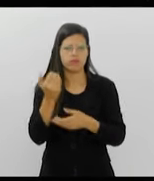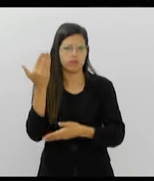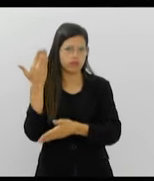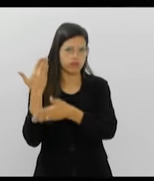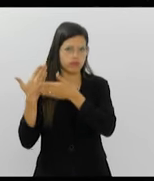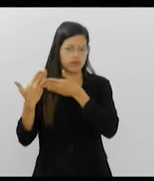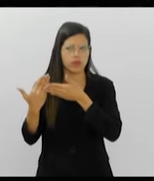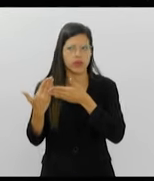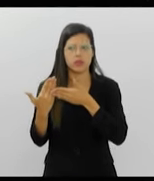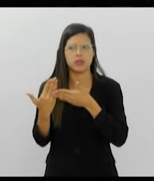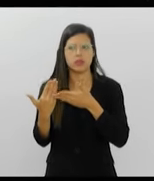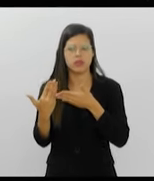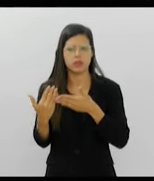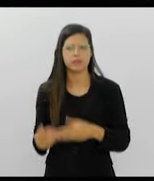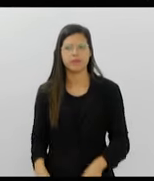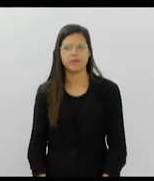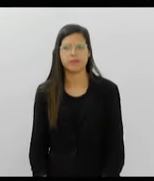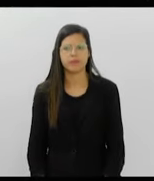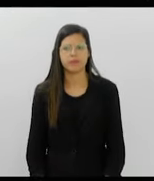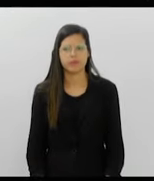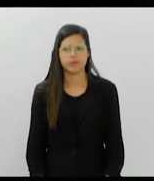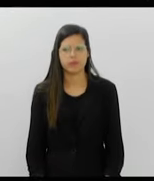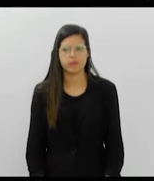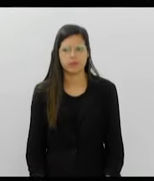E eu fui um dos raros deputados